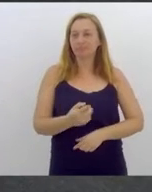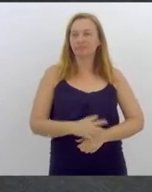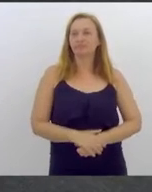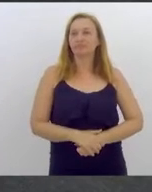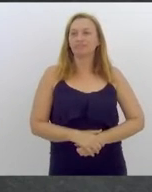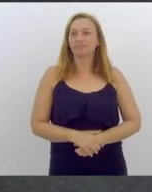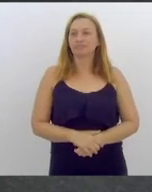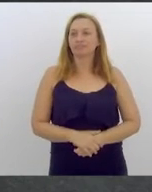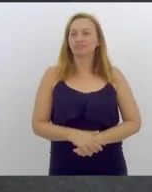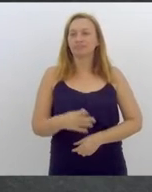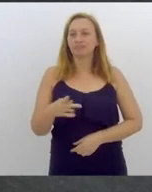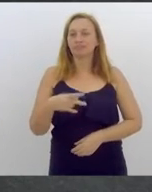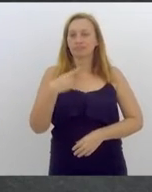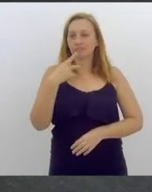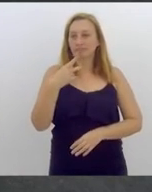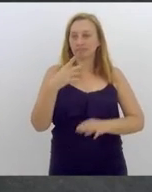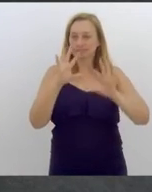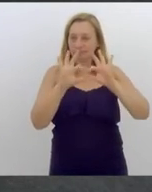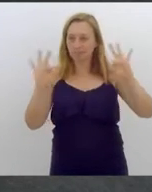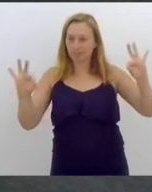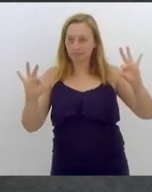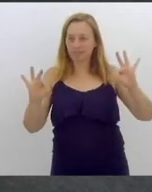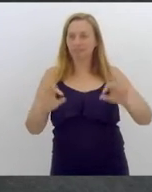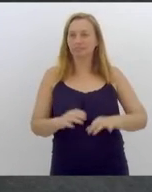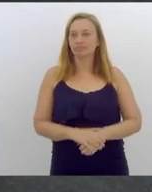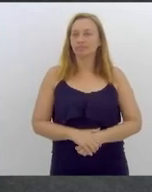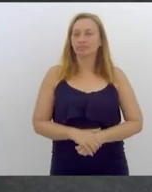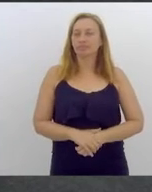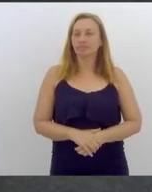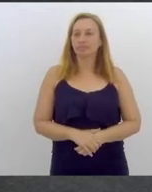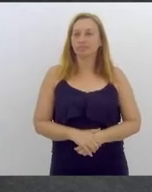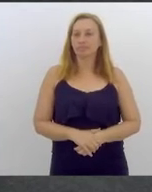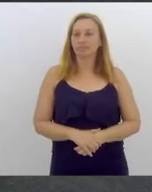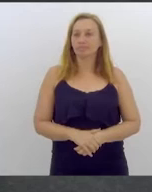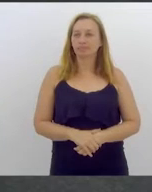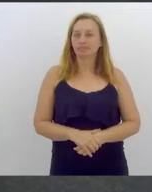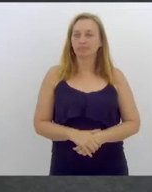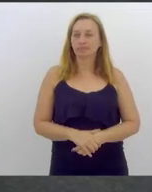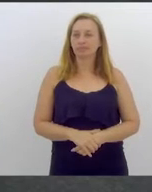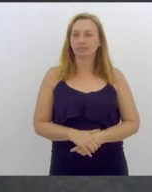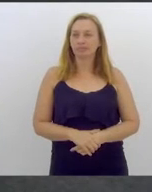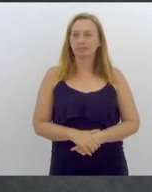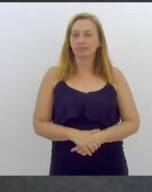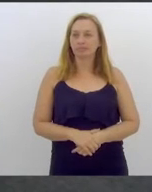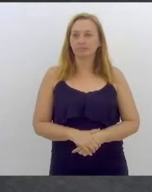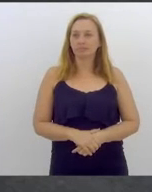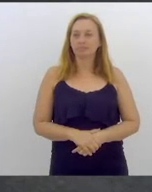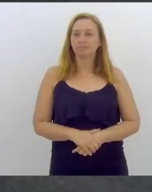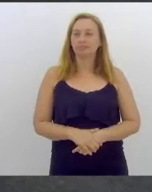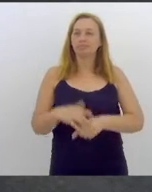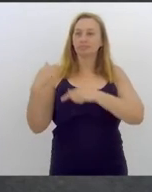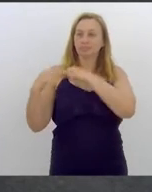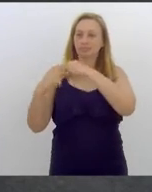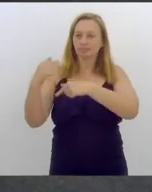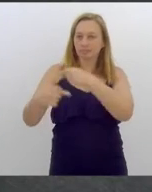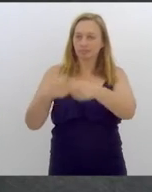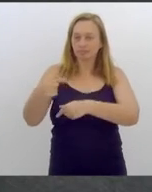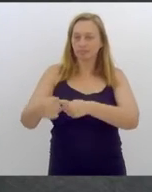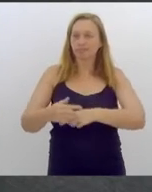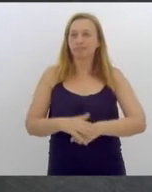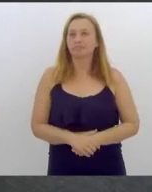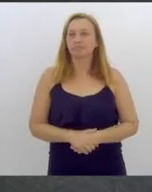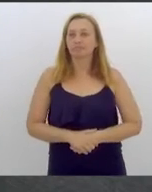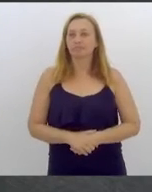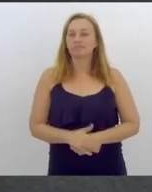de uma fala que a Dandara fez Inclusive restabelecendo a sua ancestralidade ela diz